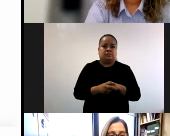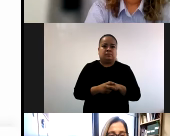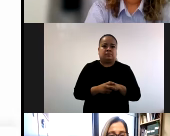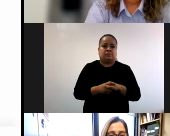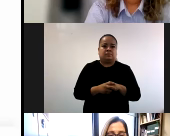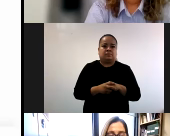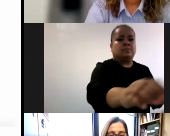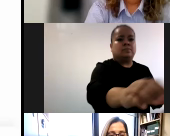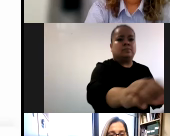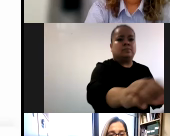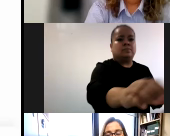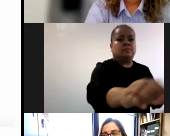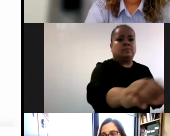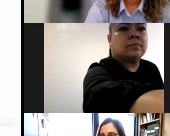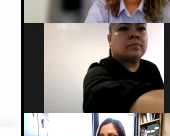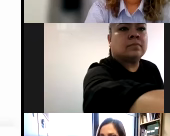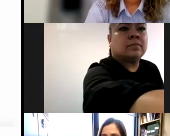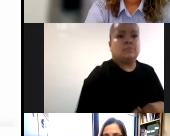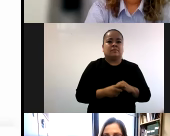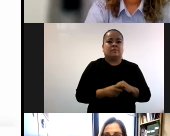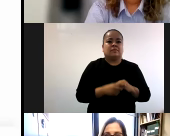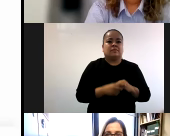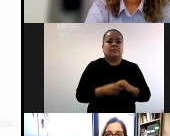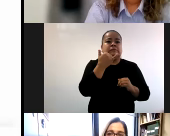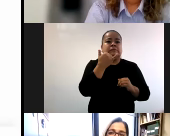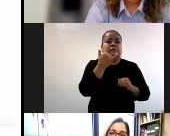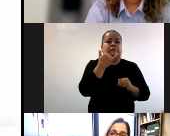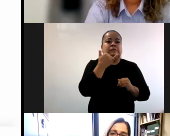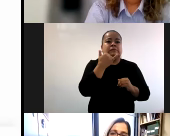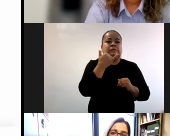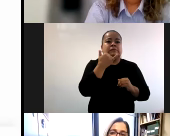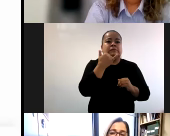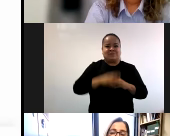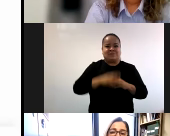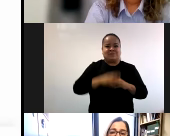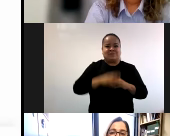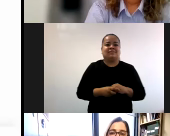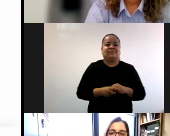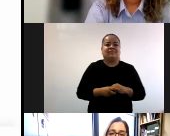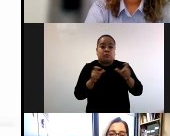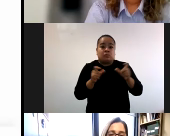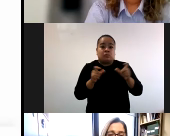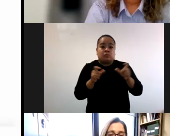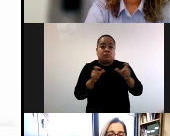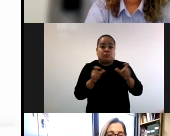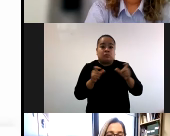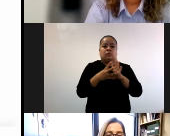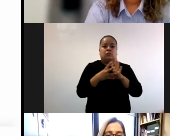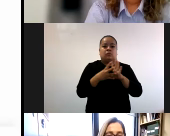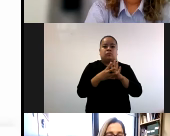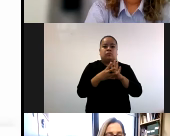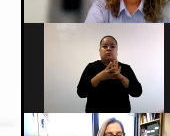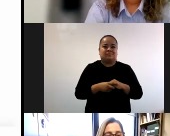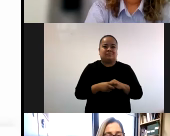contato prévio com animais. As características dos casos informados